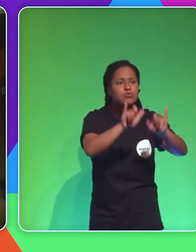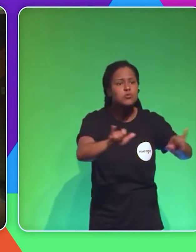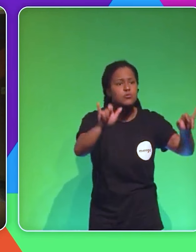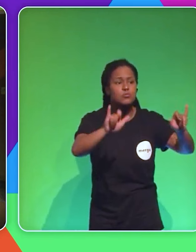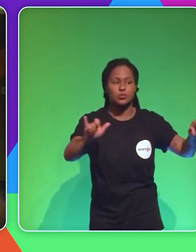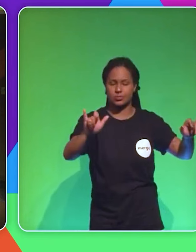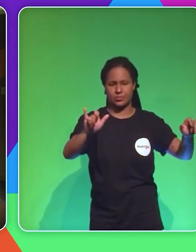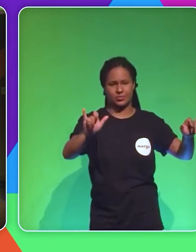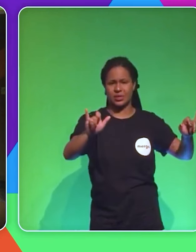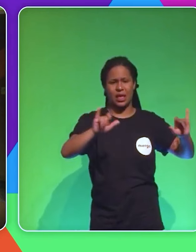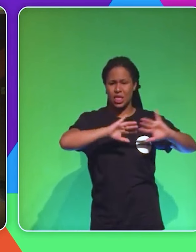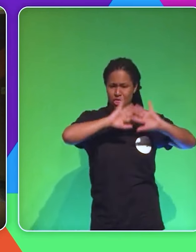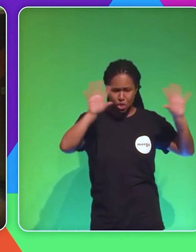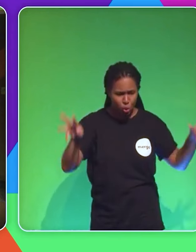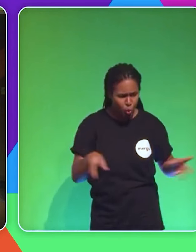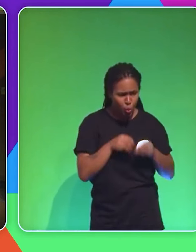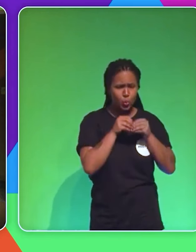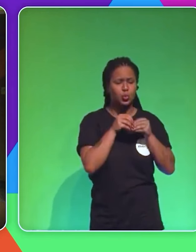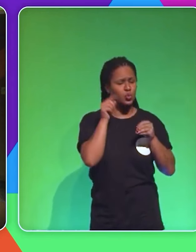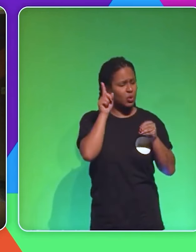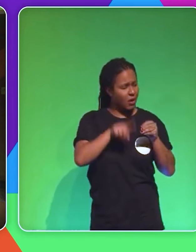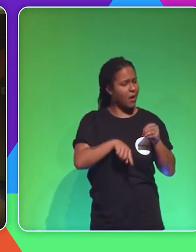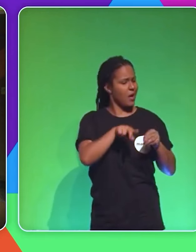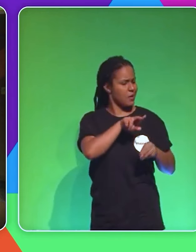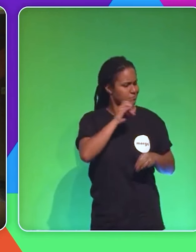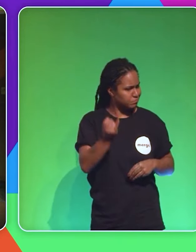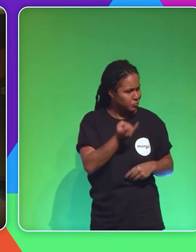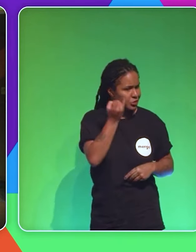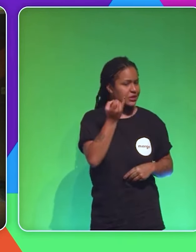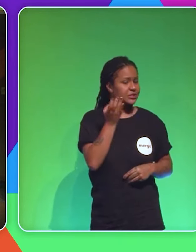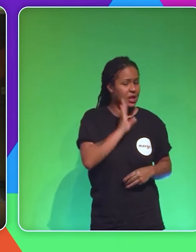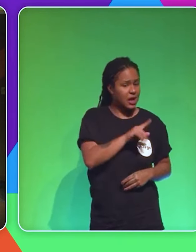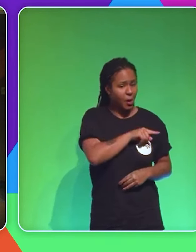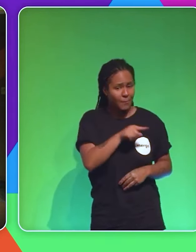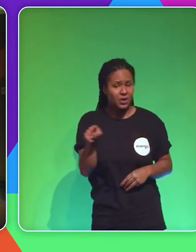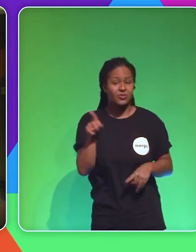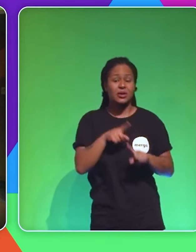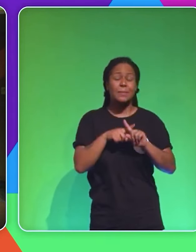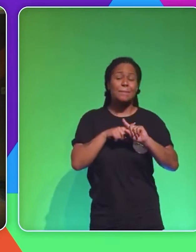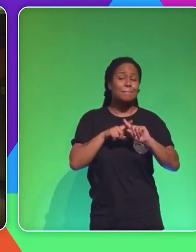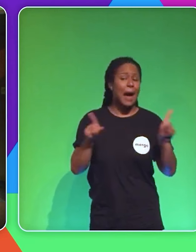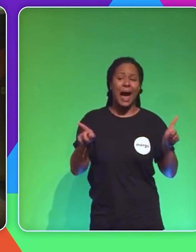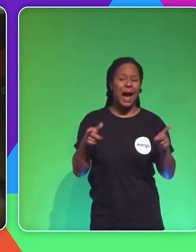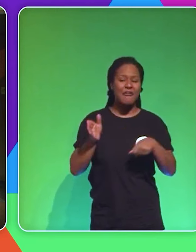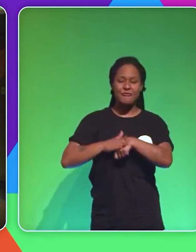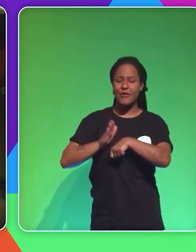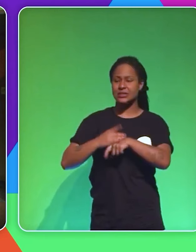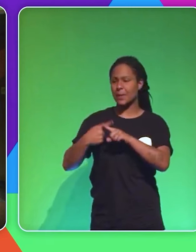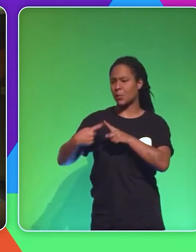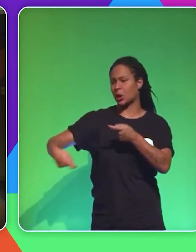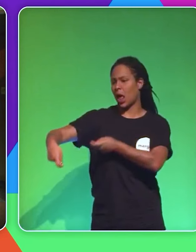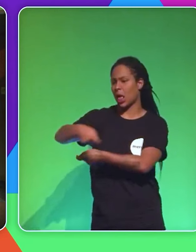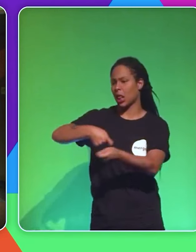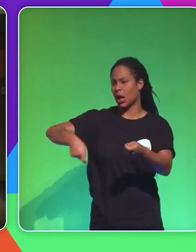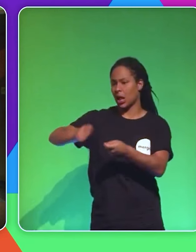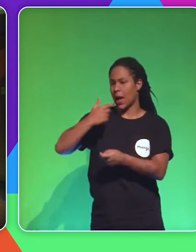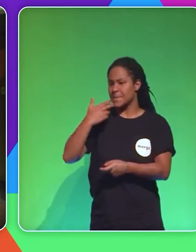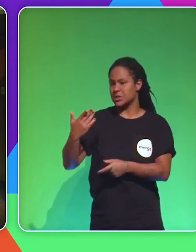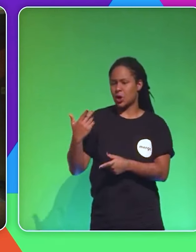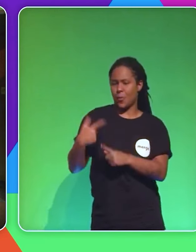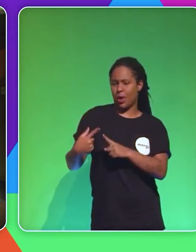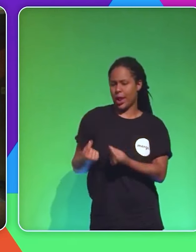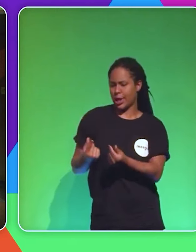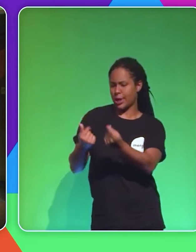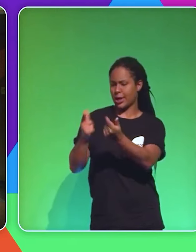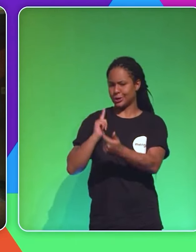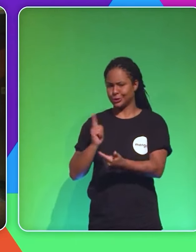mensagem é tudo isso vai ser é muito útil vai ser muito legal para você mas não faz porque o mercado tá pedindo porque alguma empresa